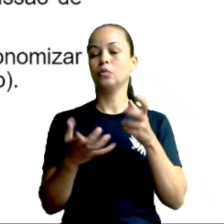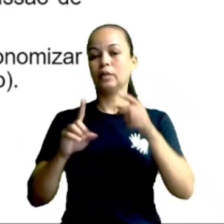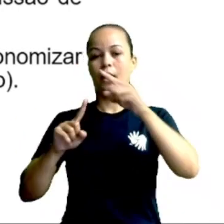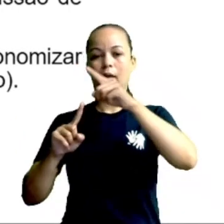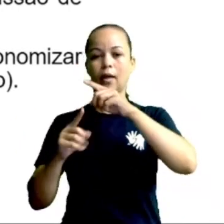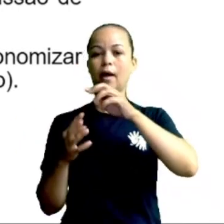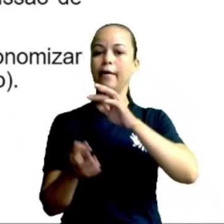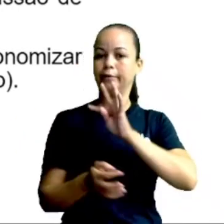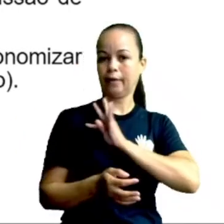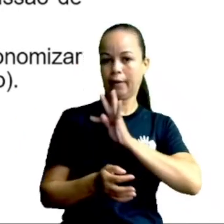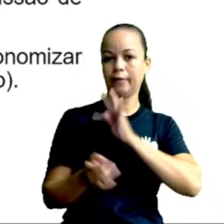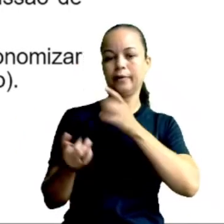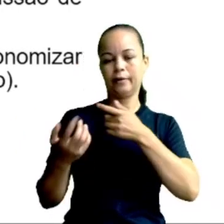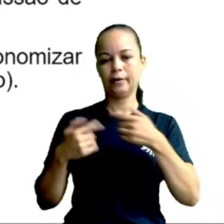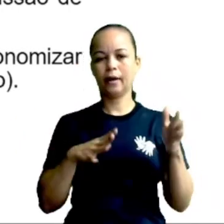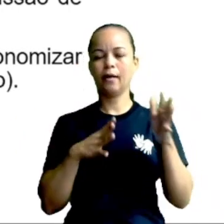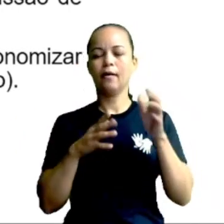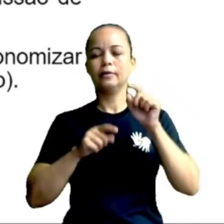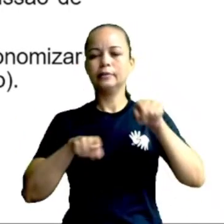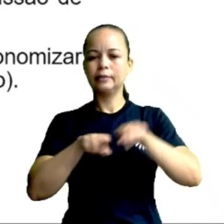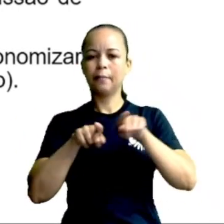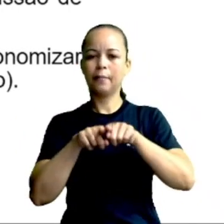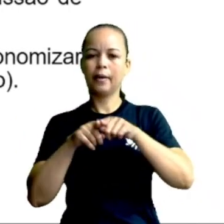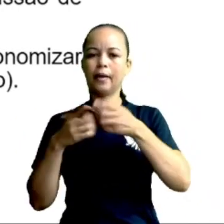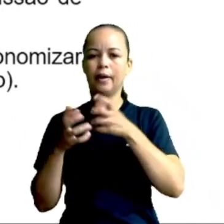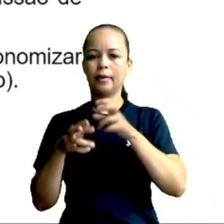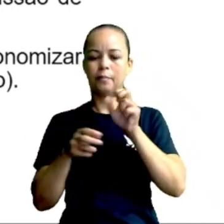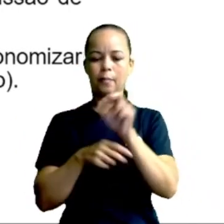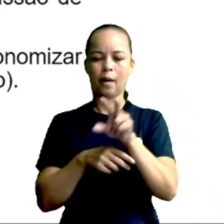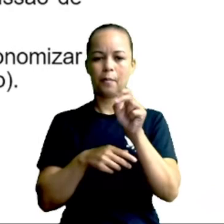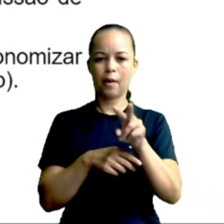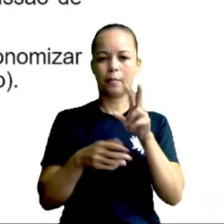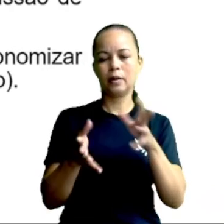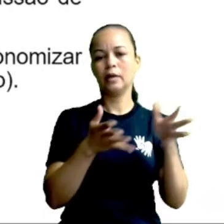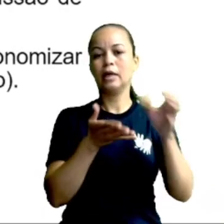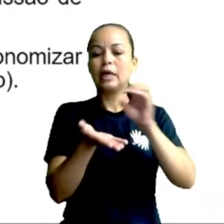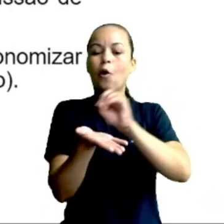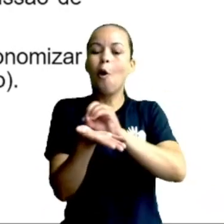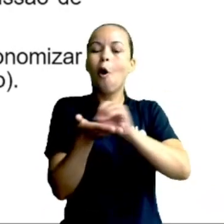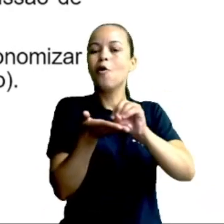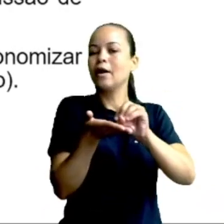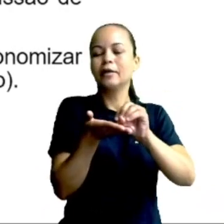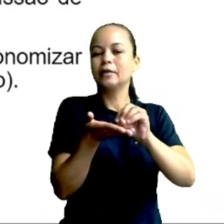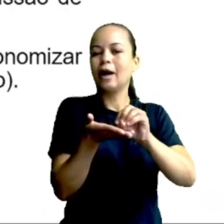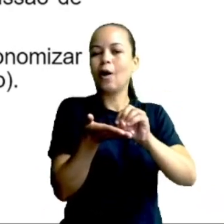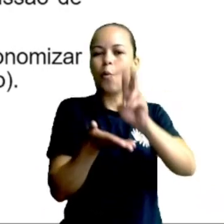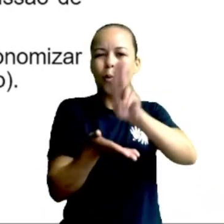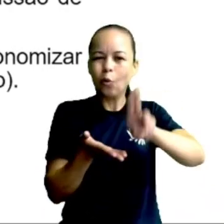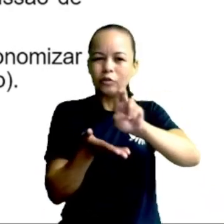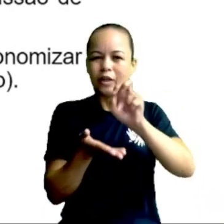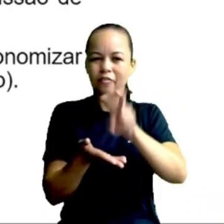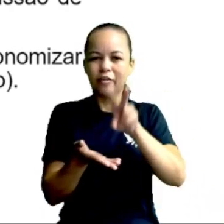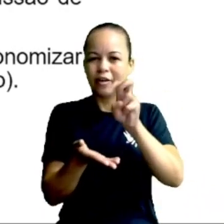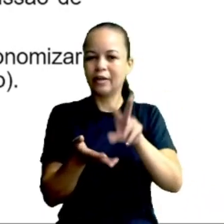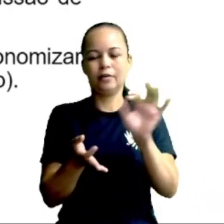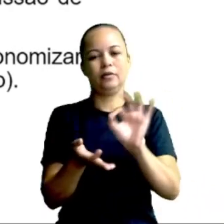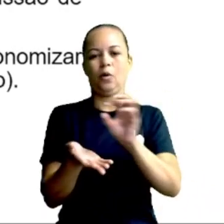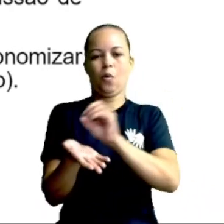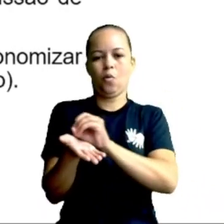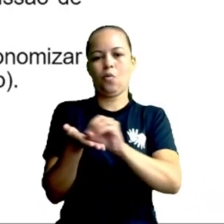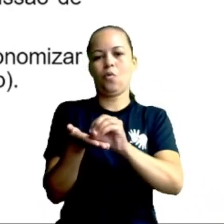a exemplo, a agricultura orgânica, né, minha gente? Que é uma agricultura que não usa veneno, pesticidas